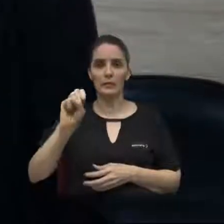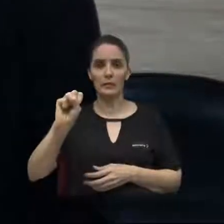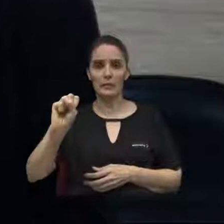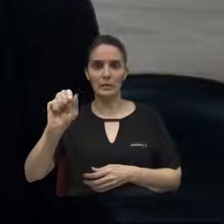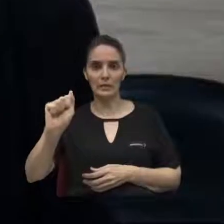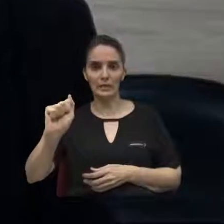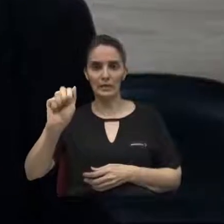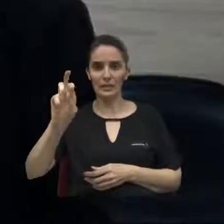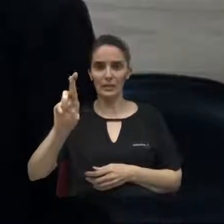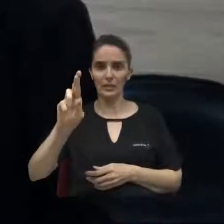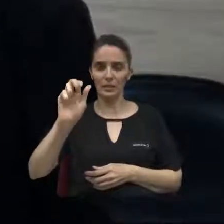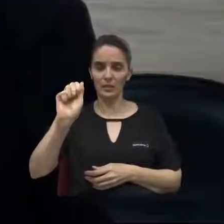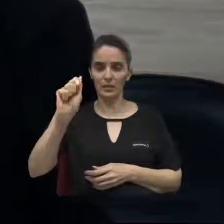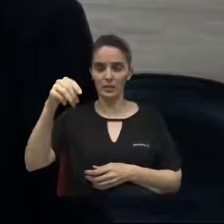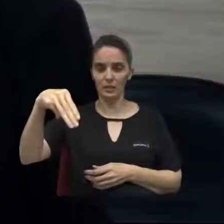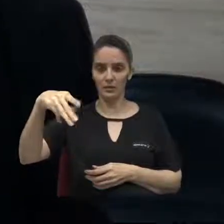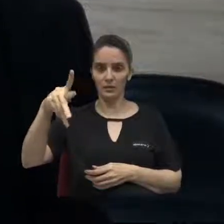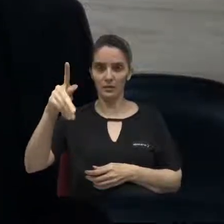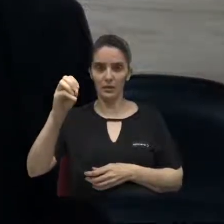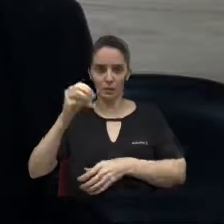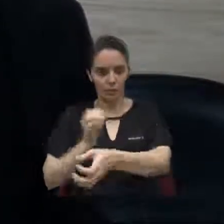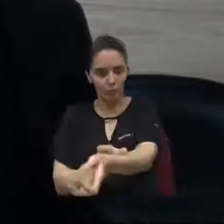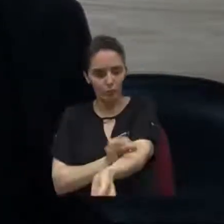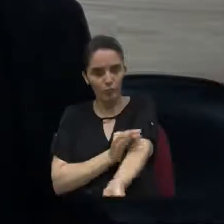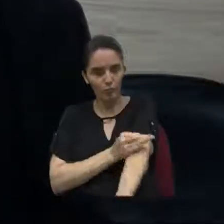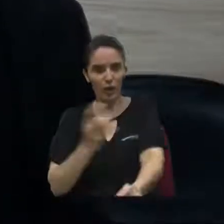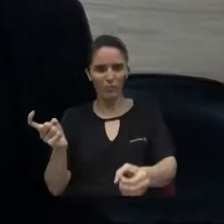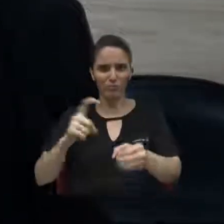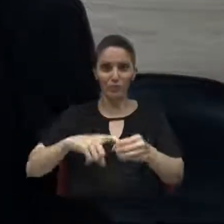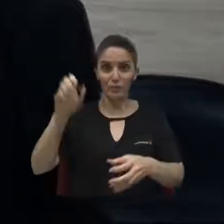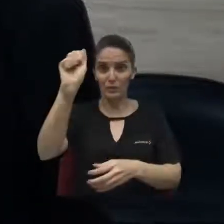senhores, o que vamos decidir hoje